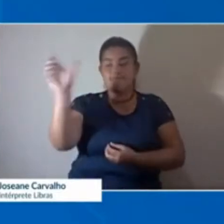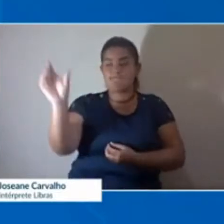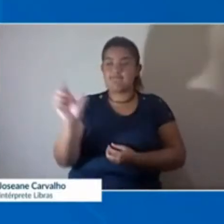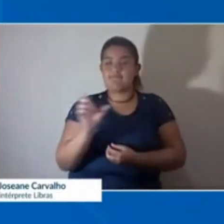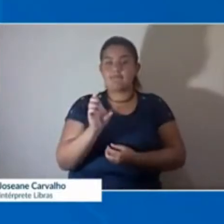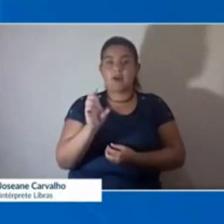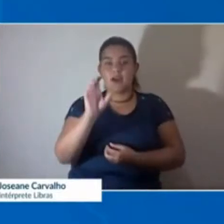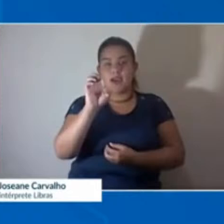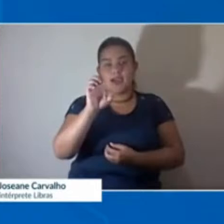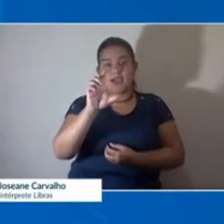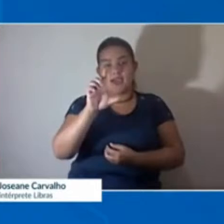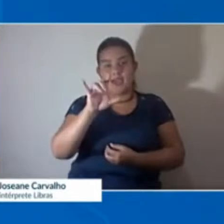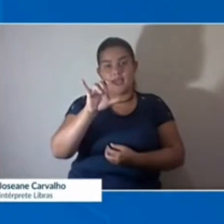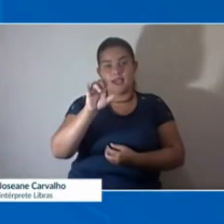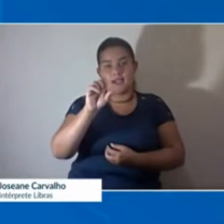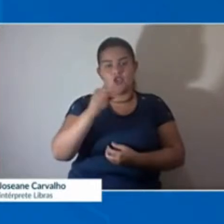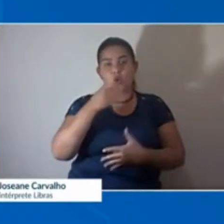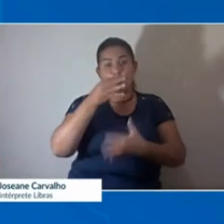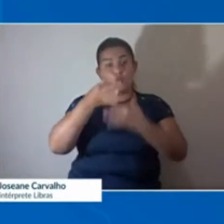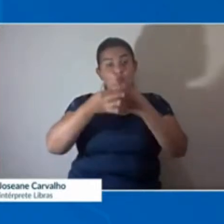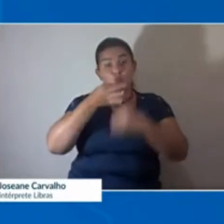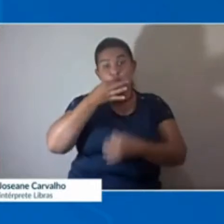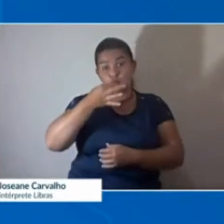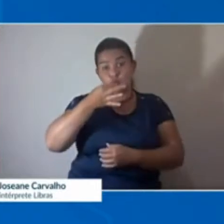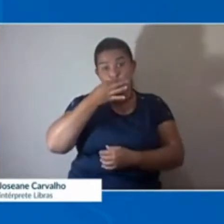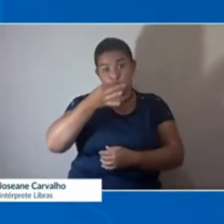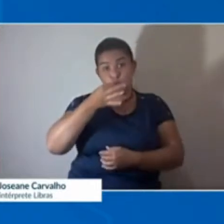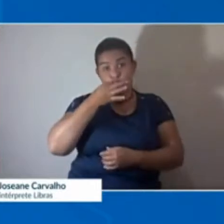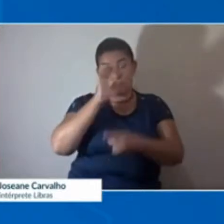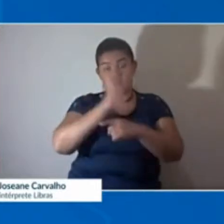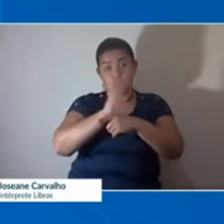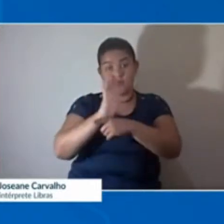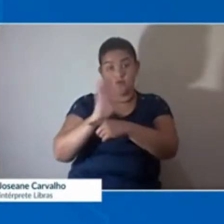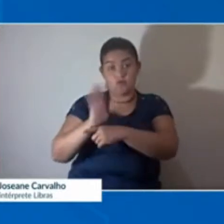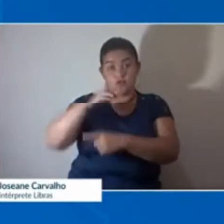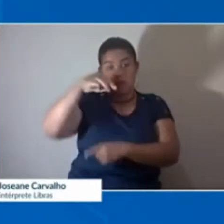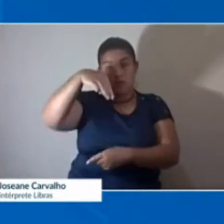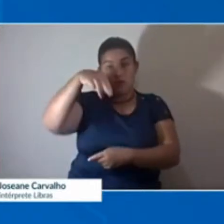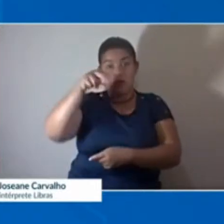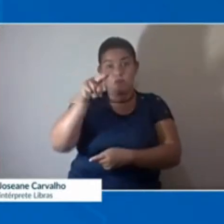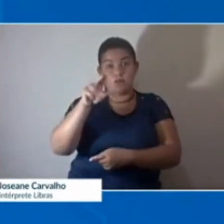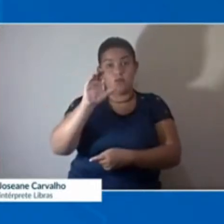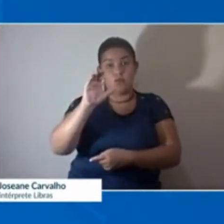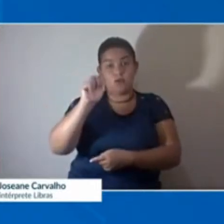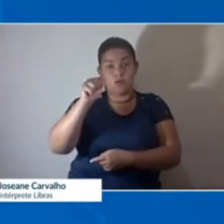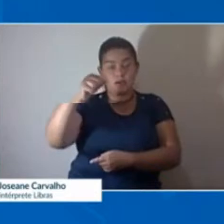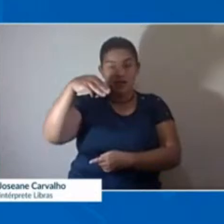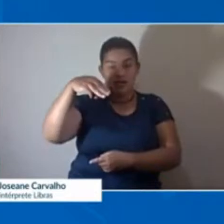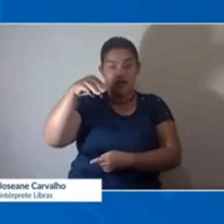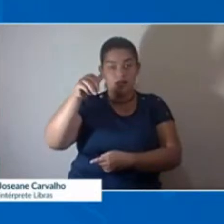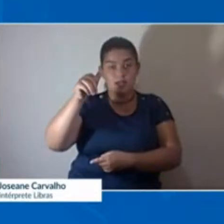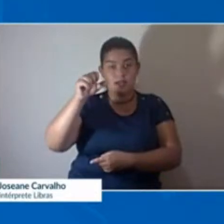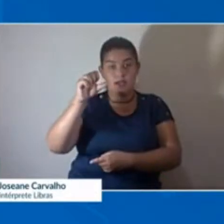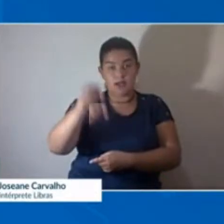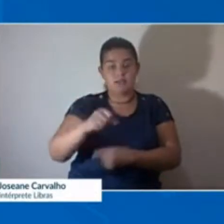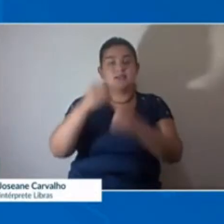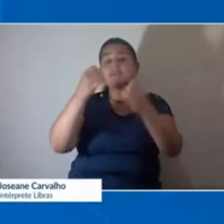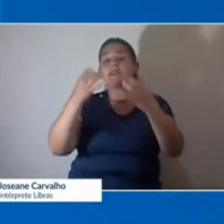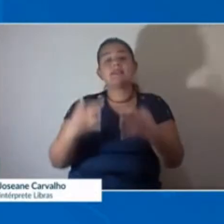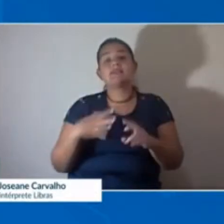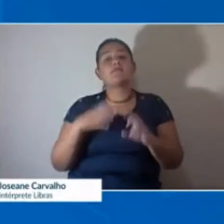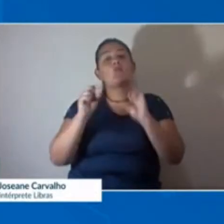que fez o som do filme Mucamas, na nossa primeira edição, e ela fez um relato da seguinte